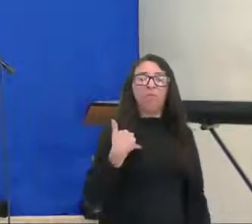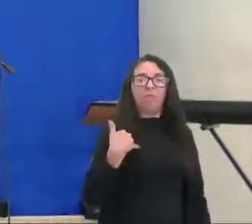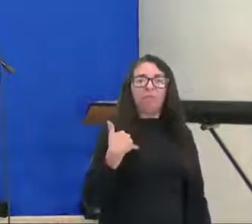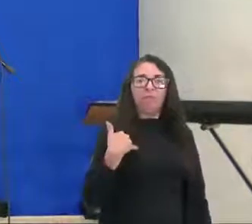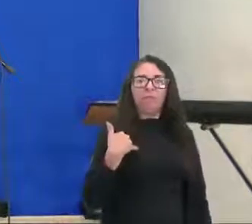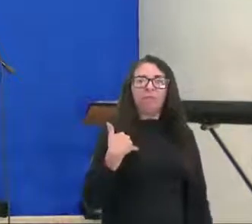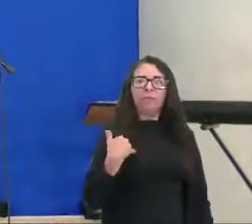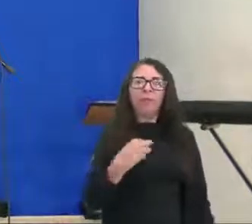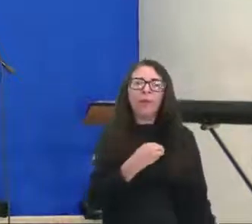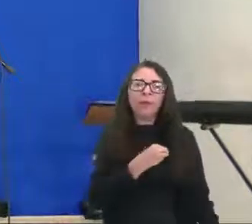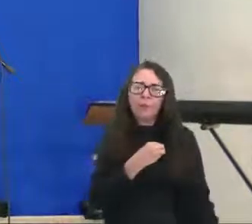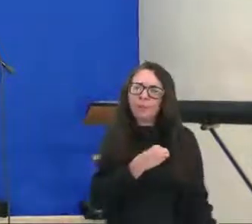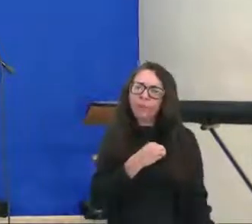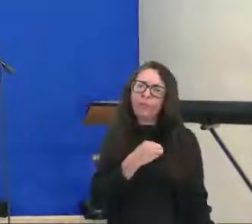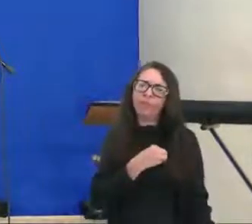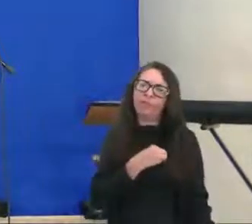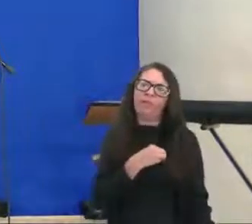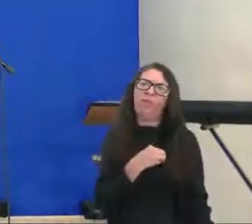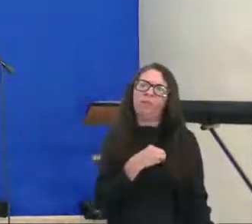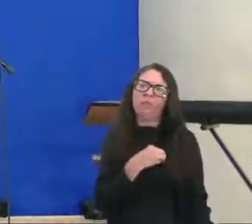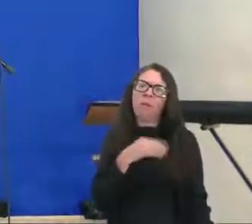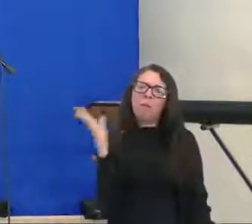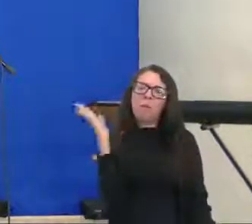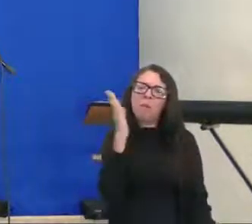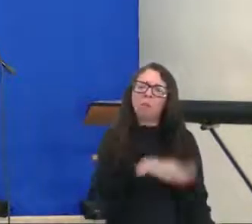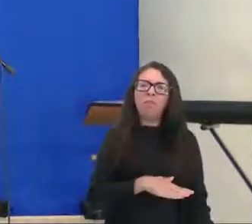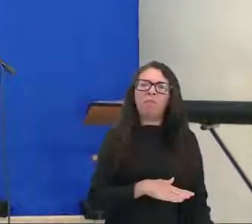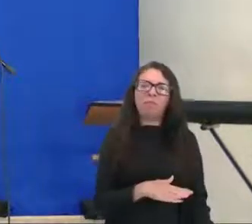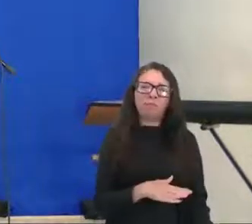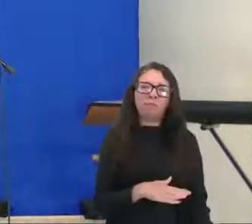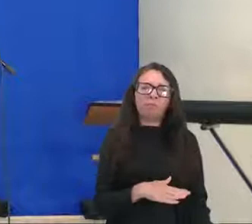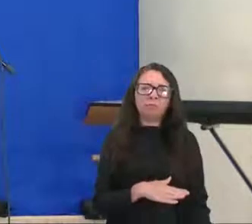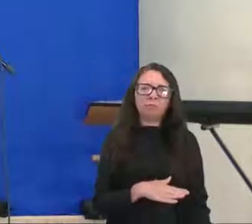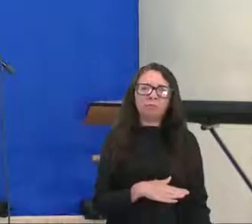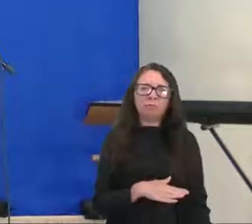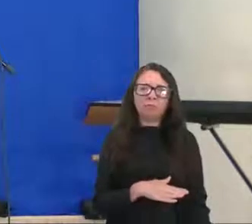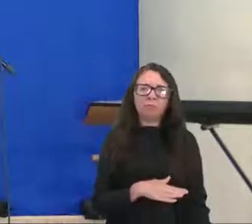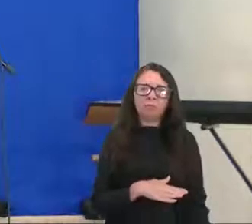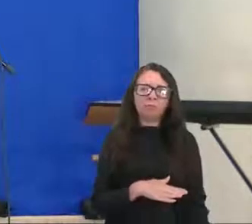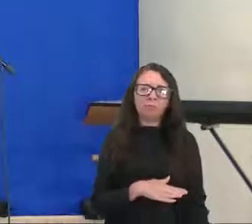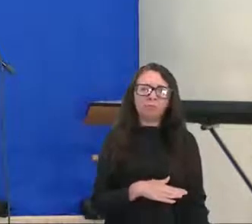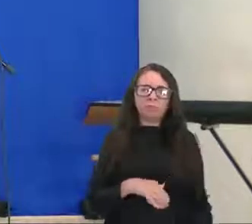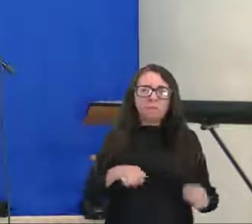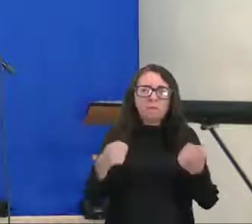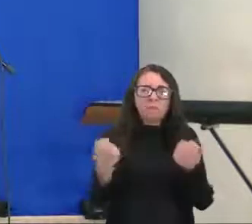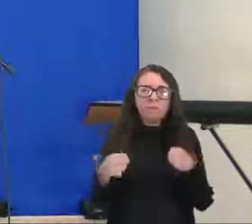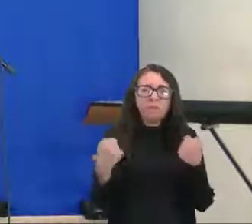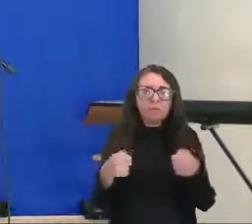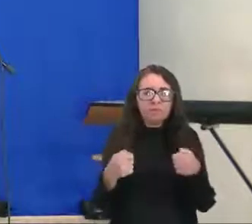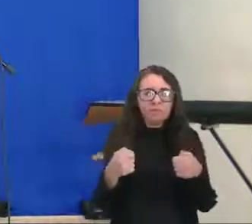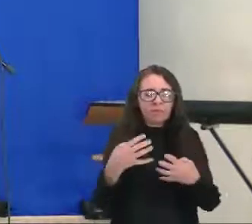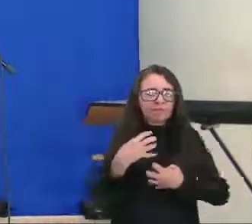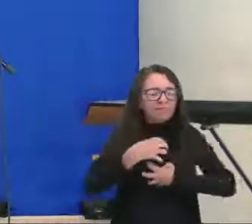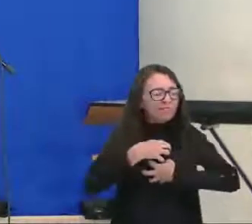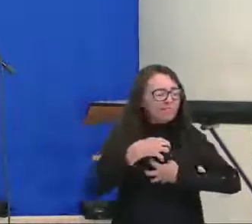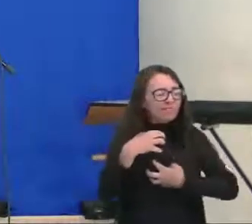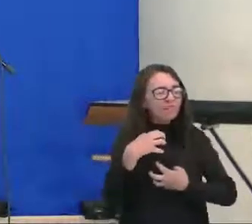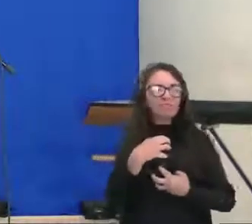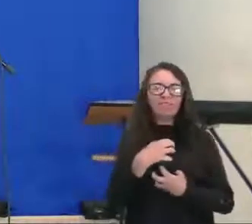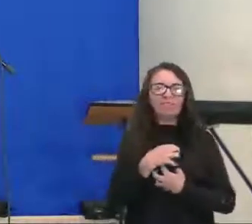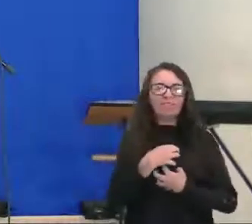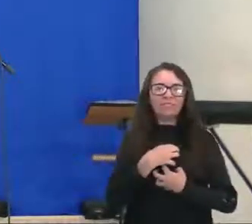É por isso que precisamos uns dos outros, amados. Nós precisamos uns dos outros. Aqui cabe uma